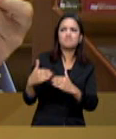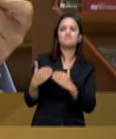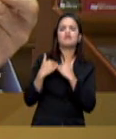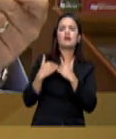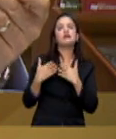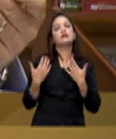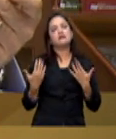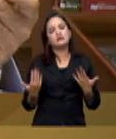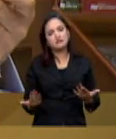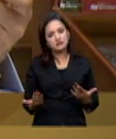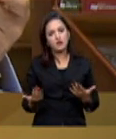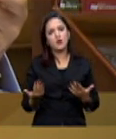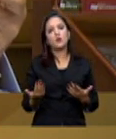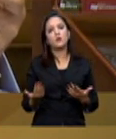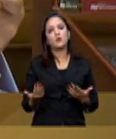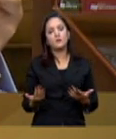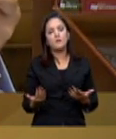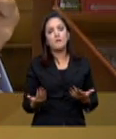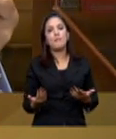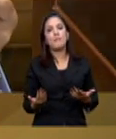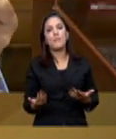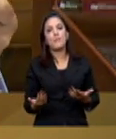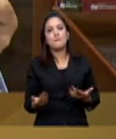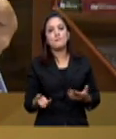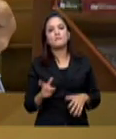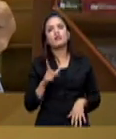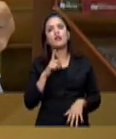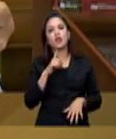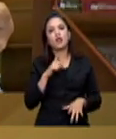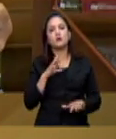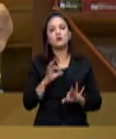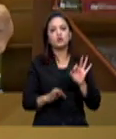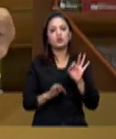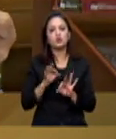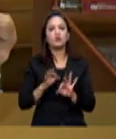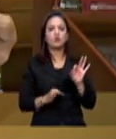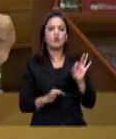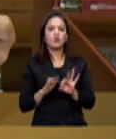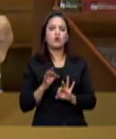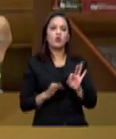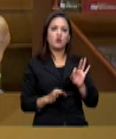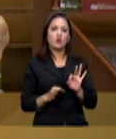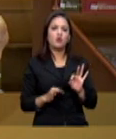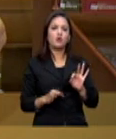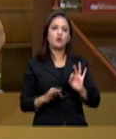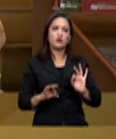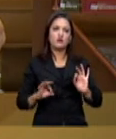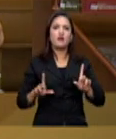que tange ao artigo 2º, caput, parte final e parágrafo 1º da Lei